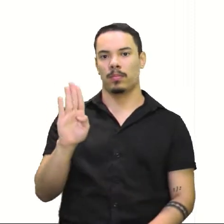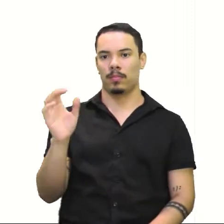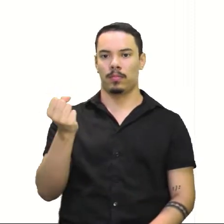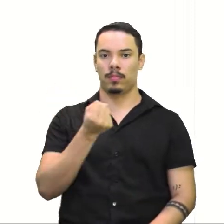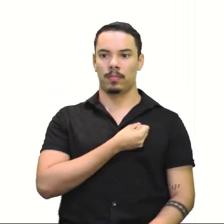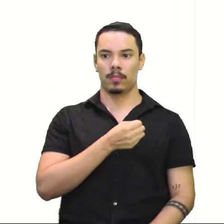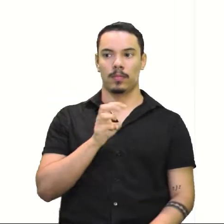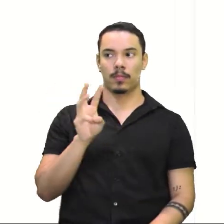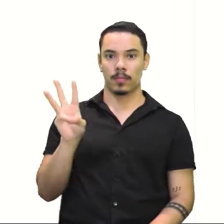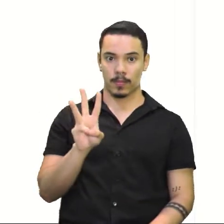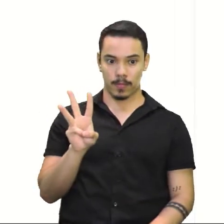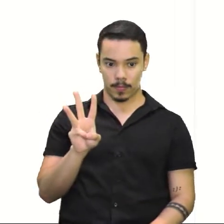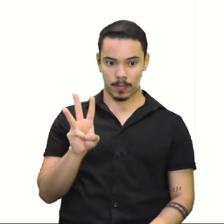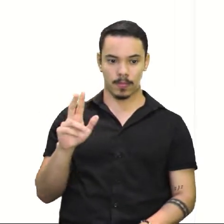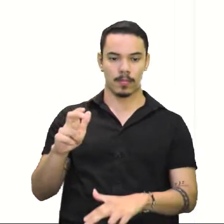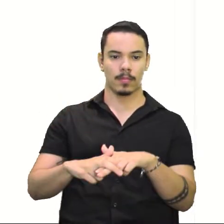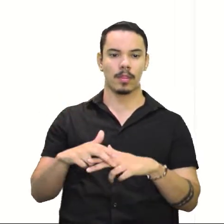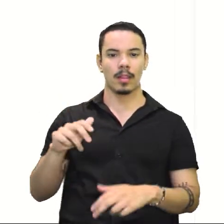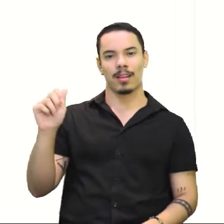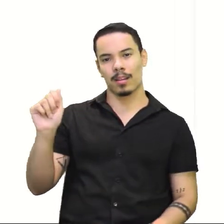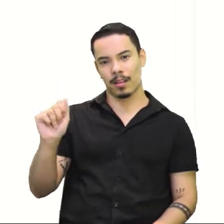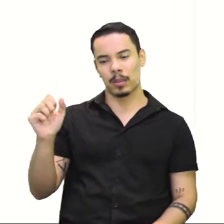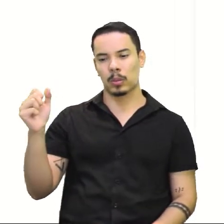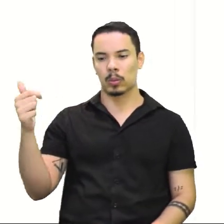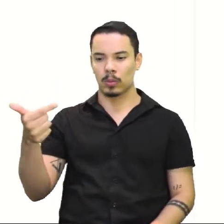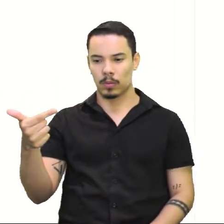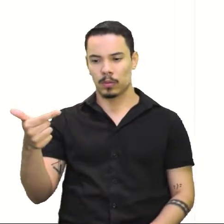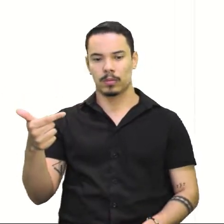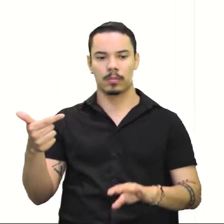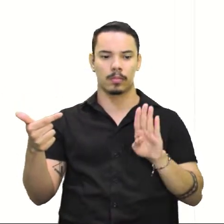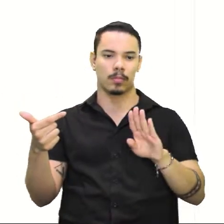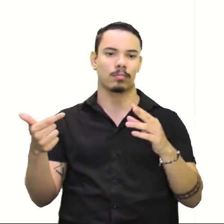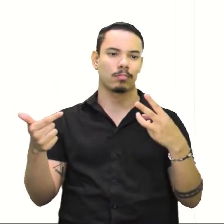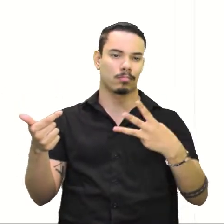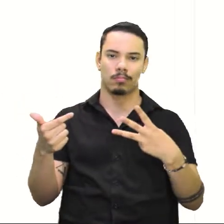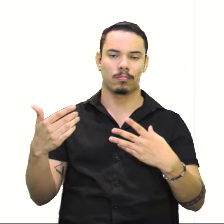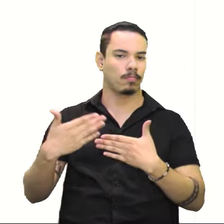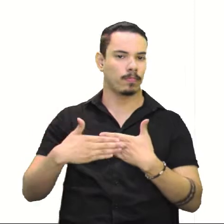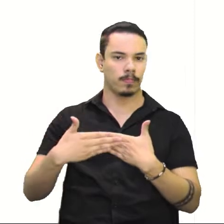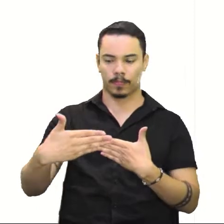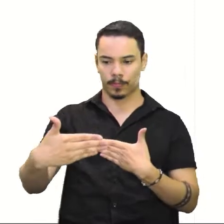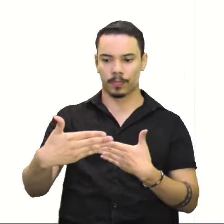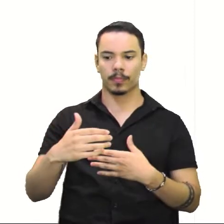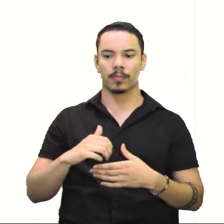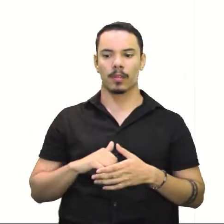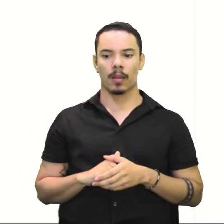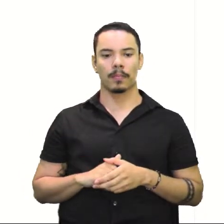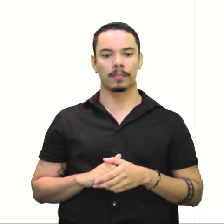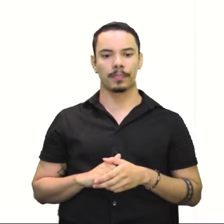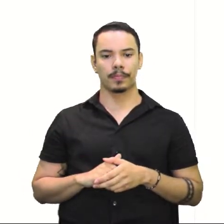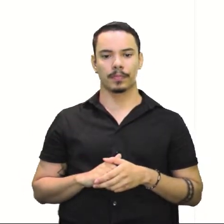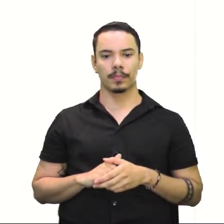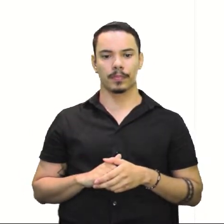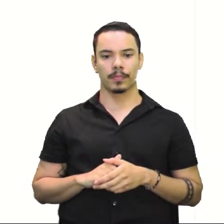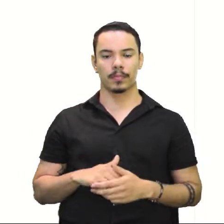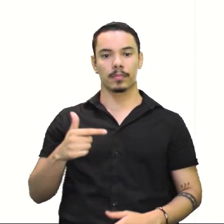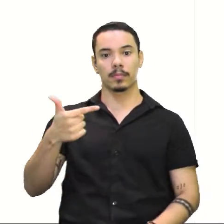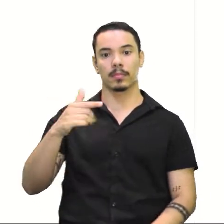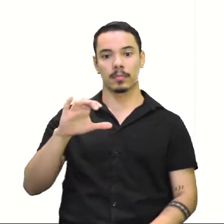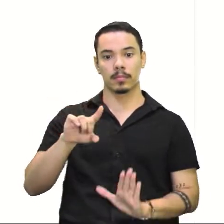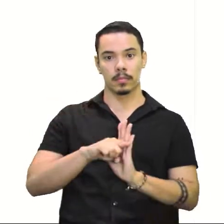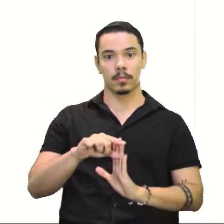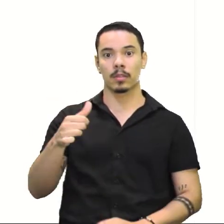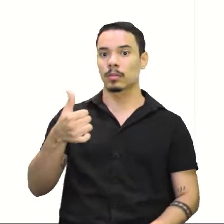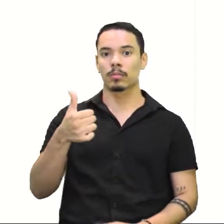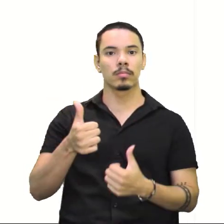vale 2, B vale 3 e assim a gente vai. Vamos lá. Agora, 2C menos 1. 2C menos 1 tá acompanhando